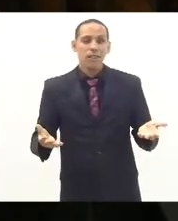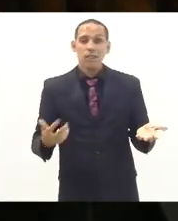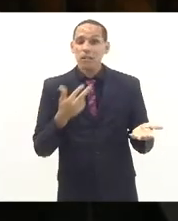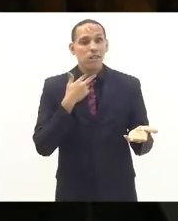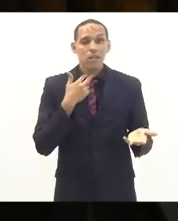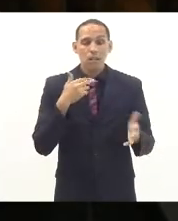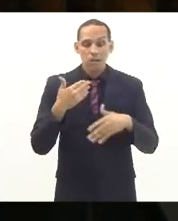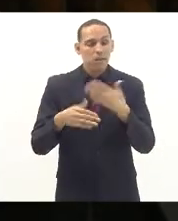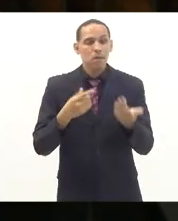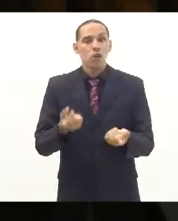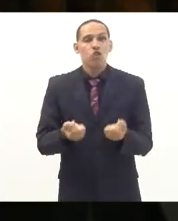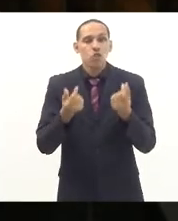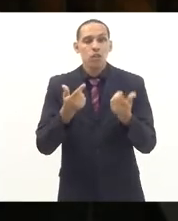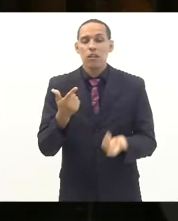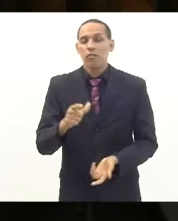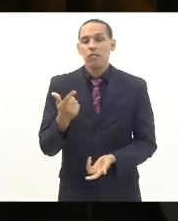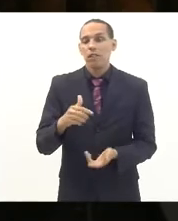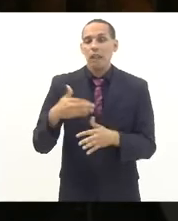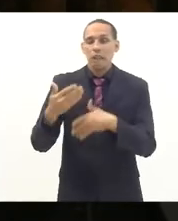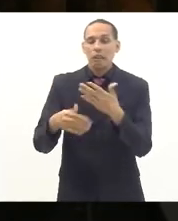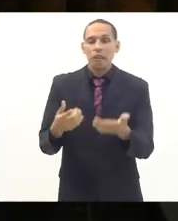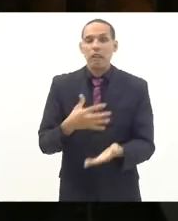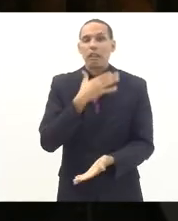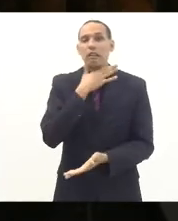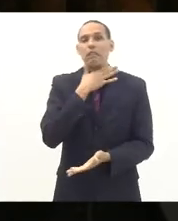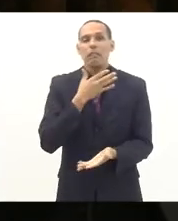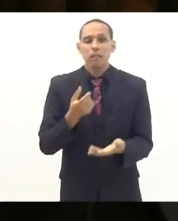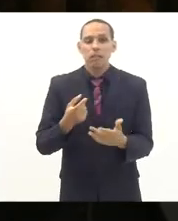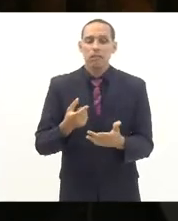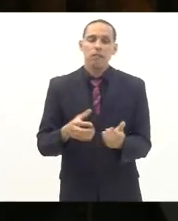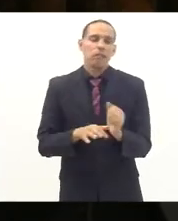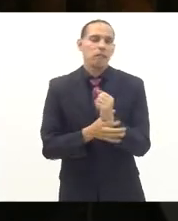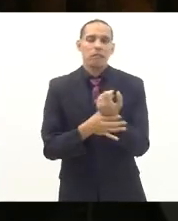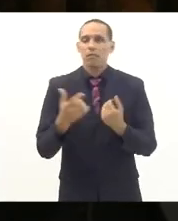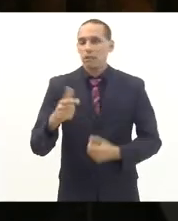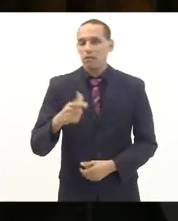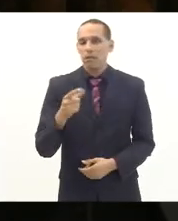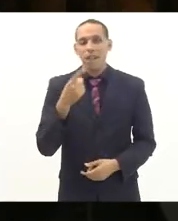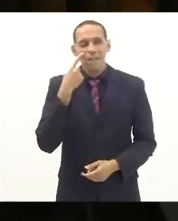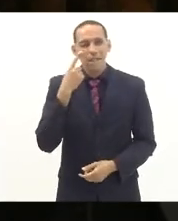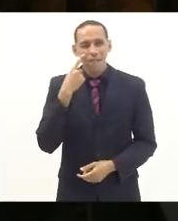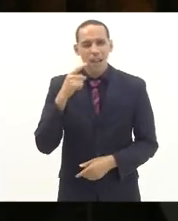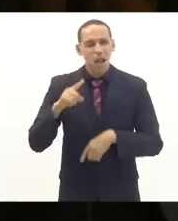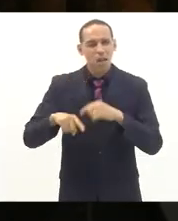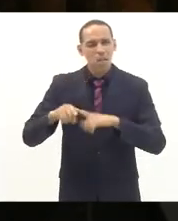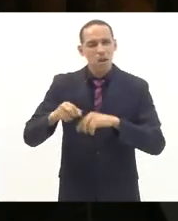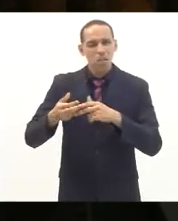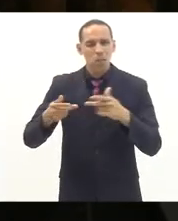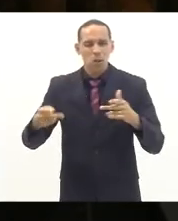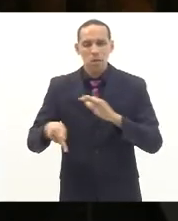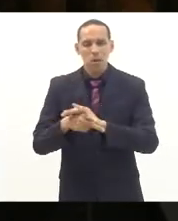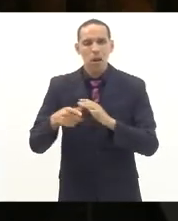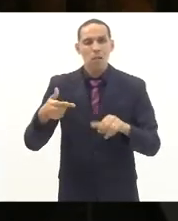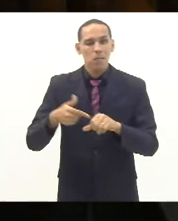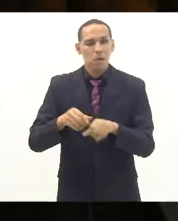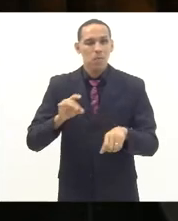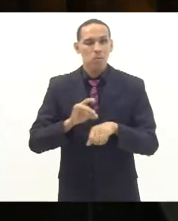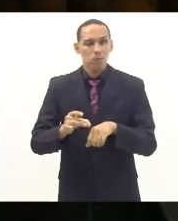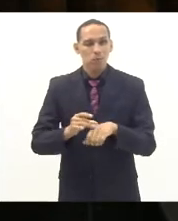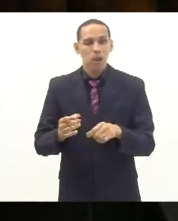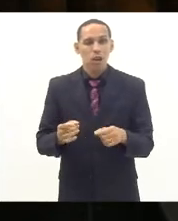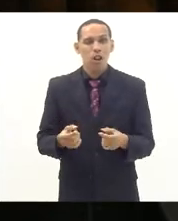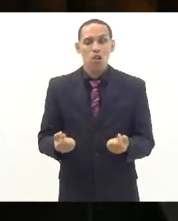e não tenho um tostão para conseguir garantir na frente com a gente vê o commodity atual do petróleo foi levado para